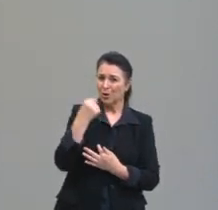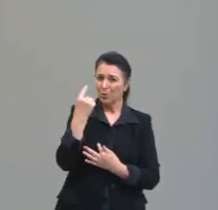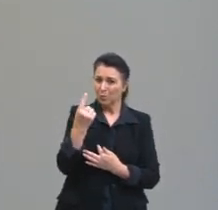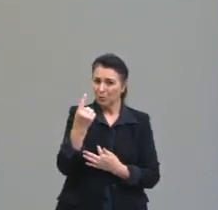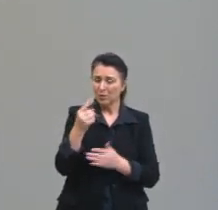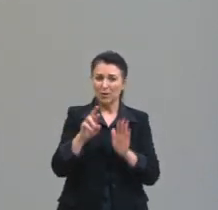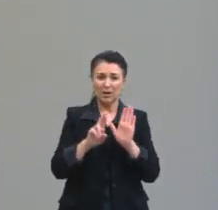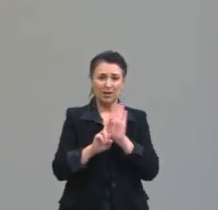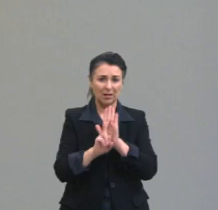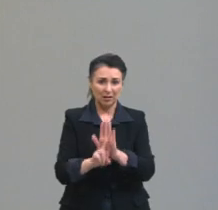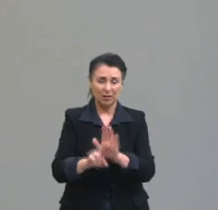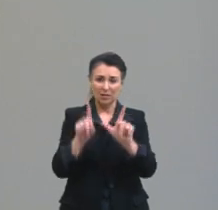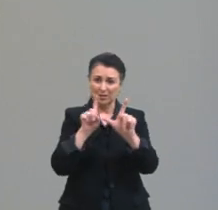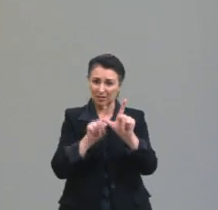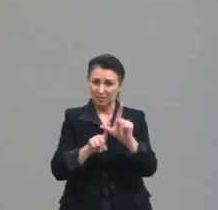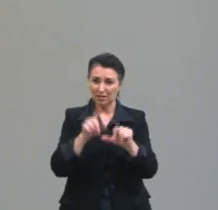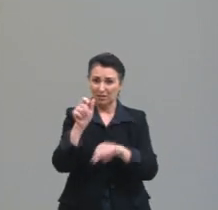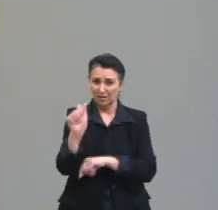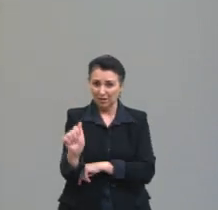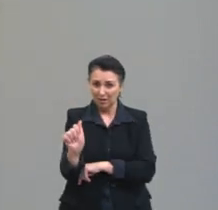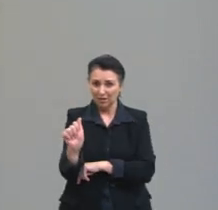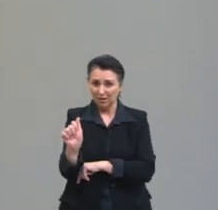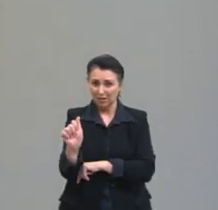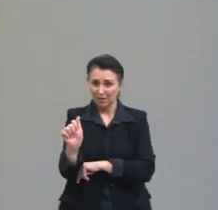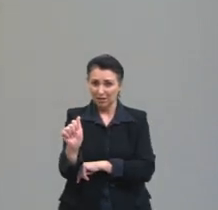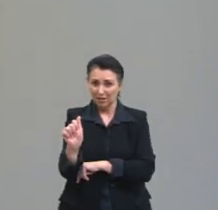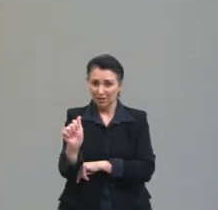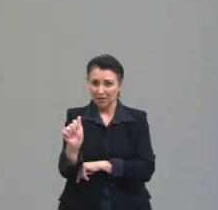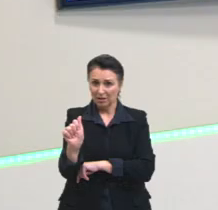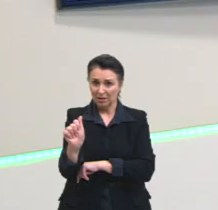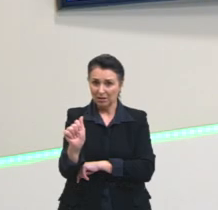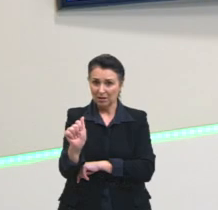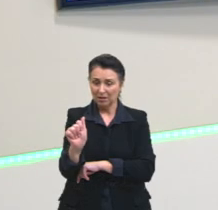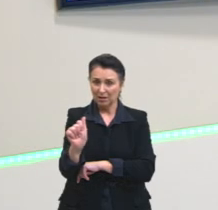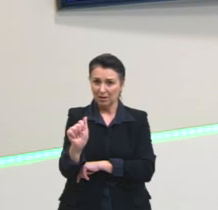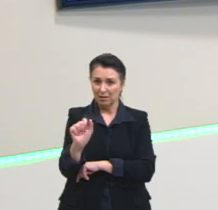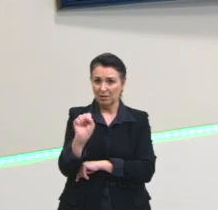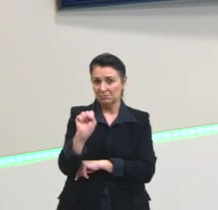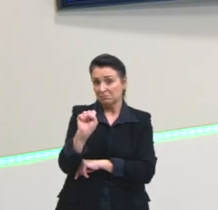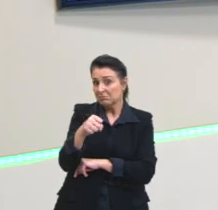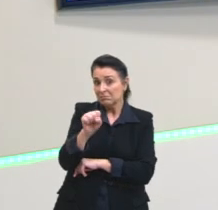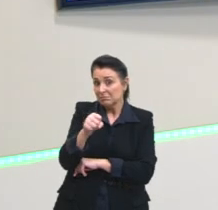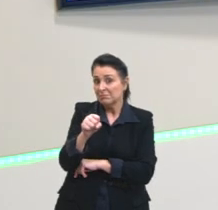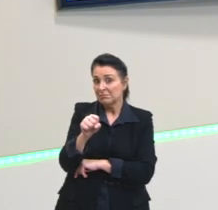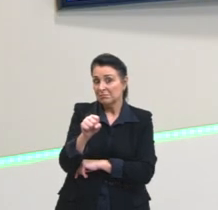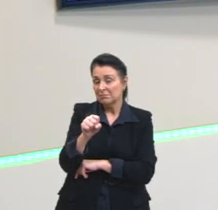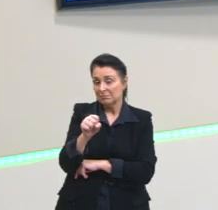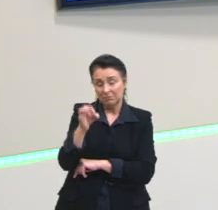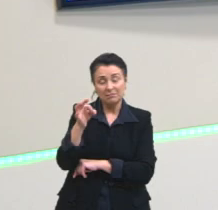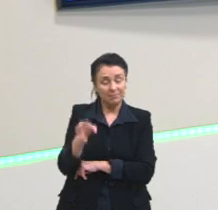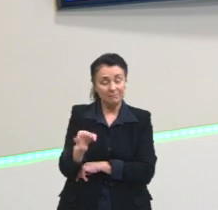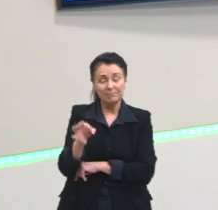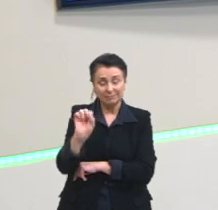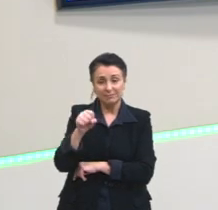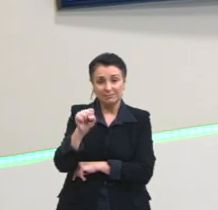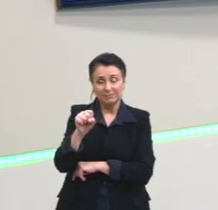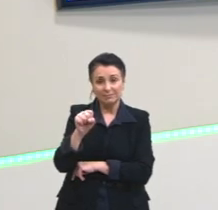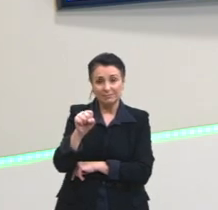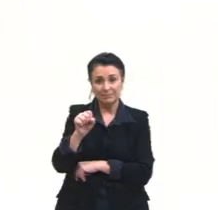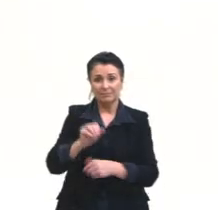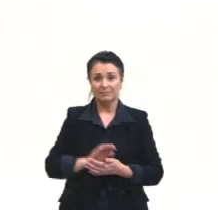representado pela letra a Aí sim né gente com certeza